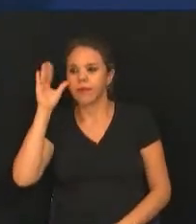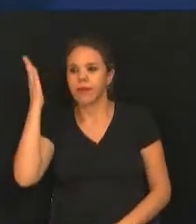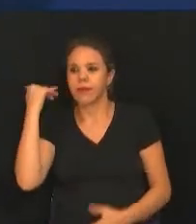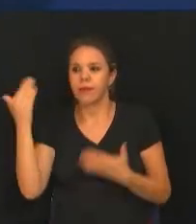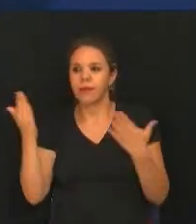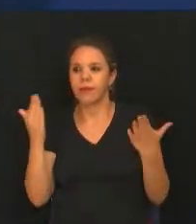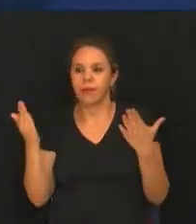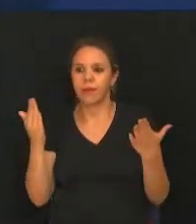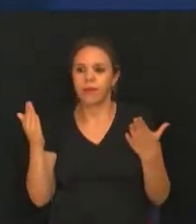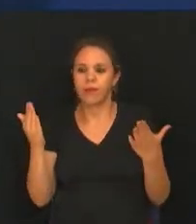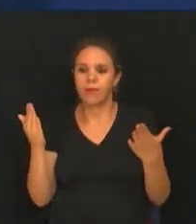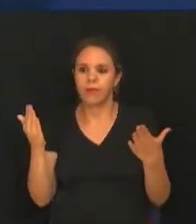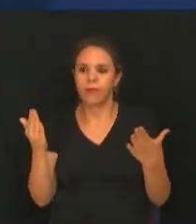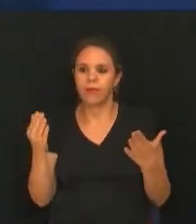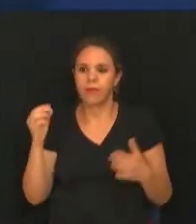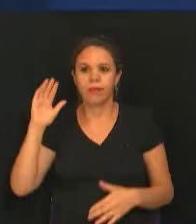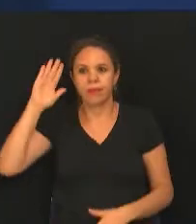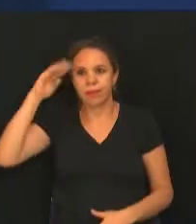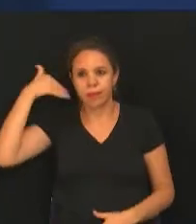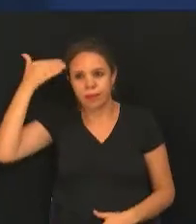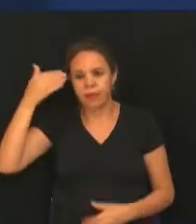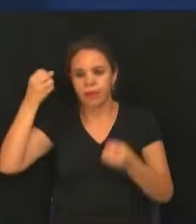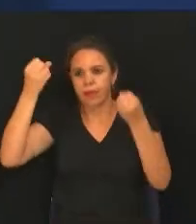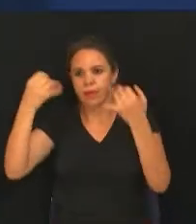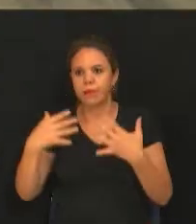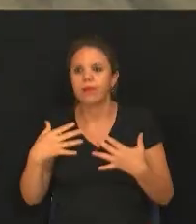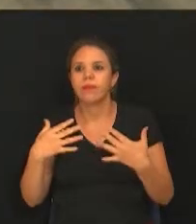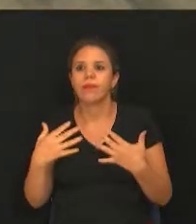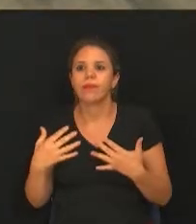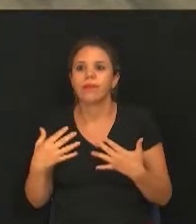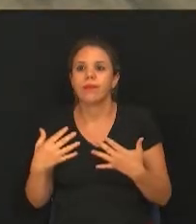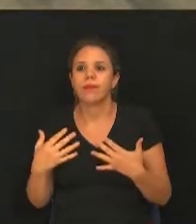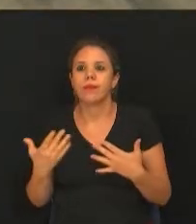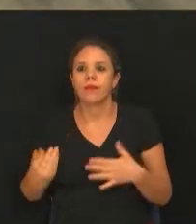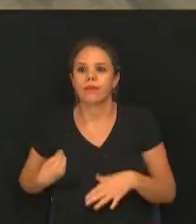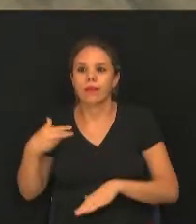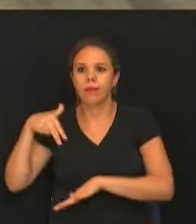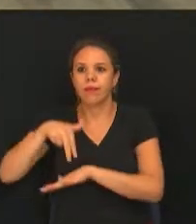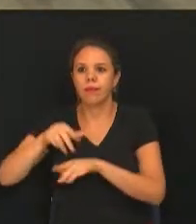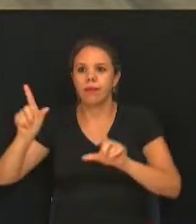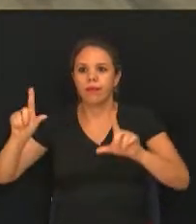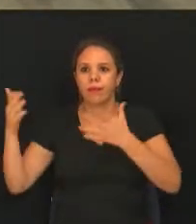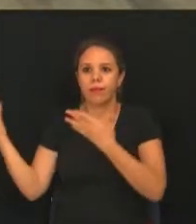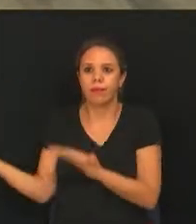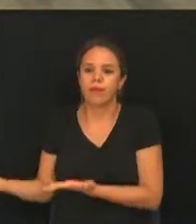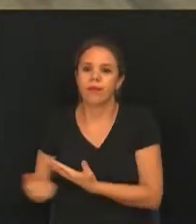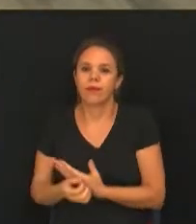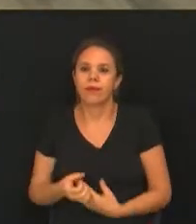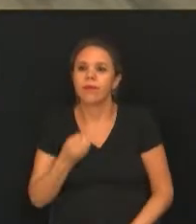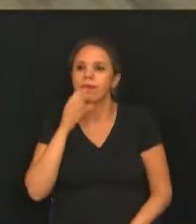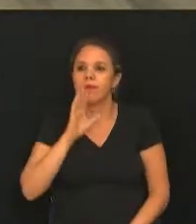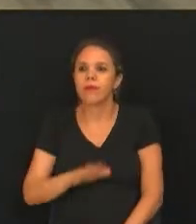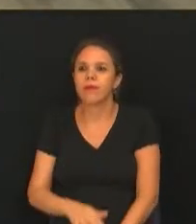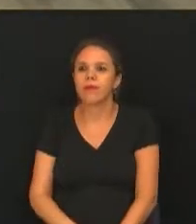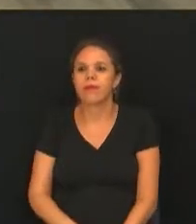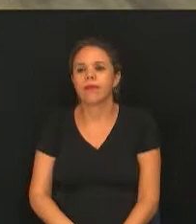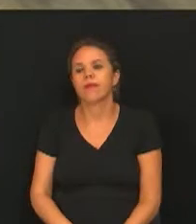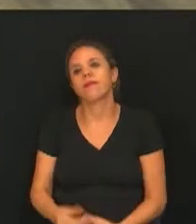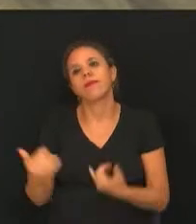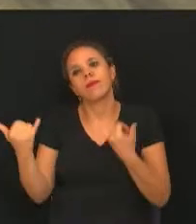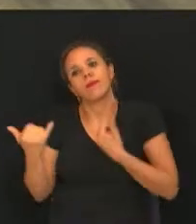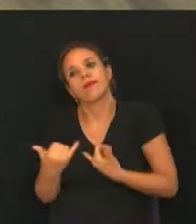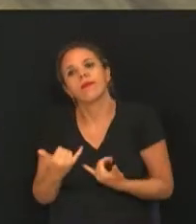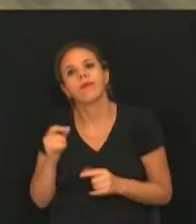é? É a Mariana Meira que vai contar pra gente. Ela já está aqui na tela comigo. Boa tarde, Mari. Conta pra gente em